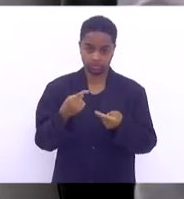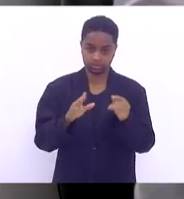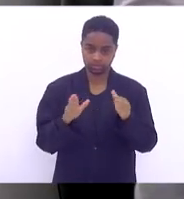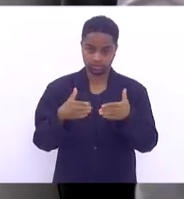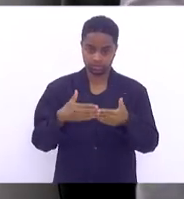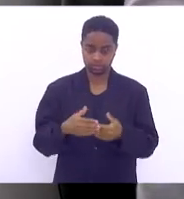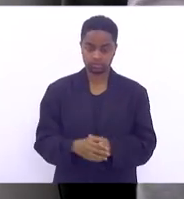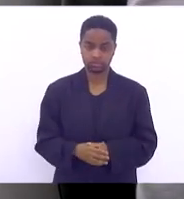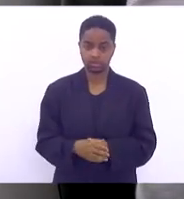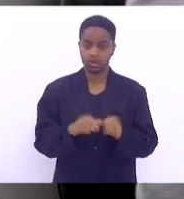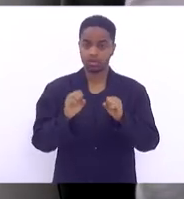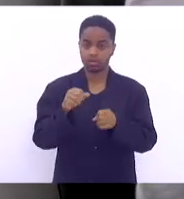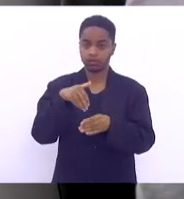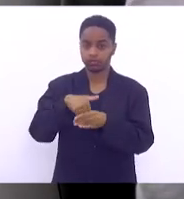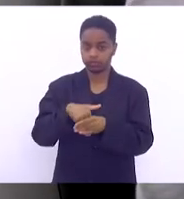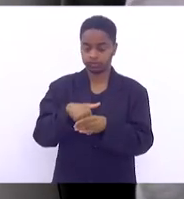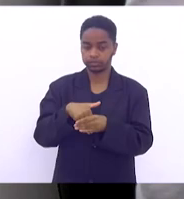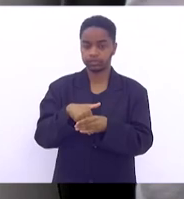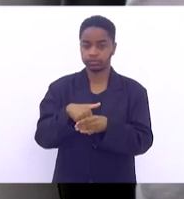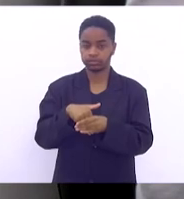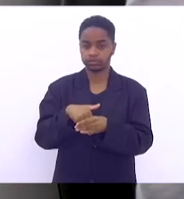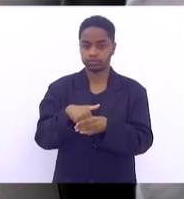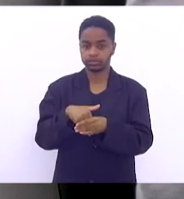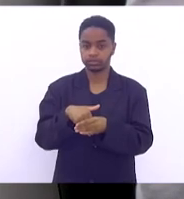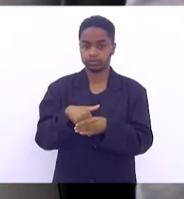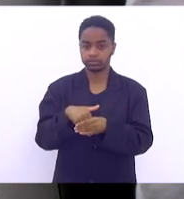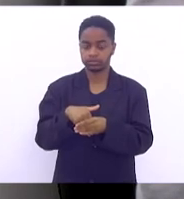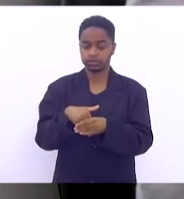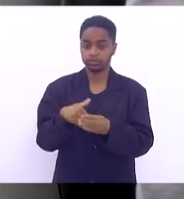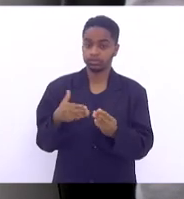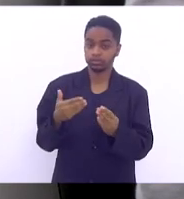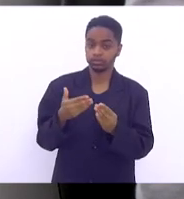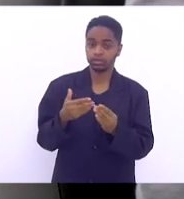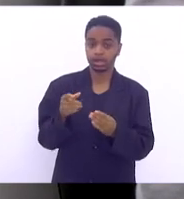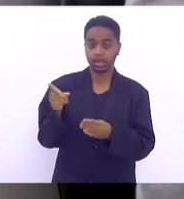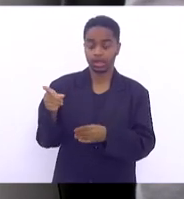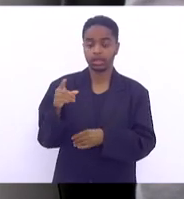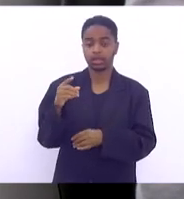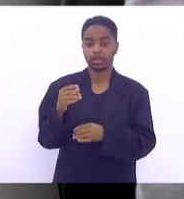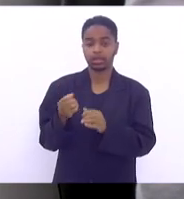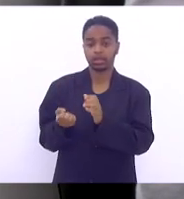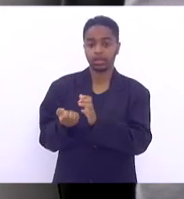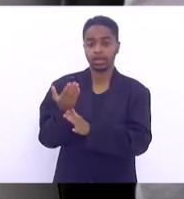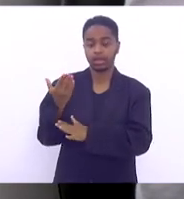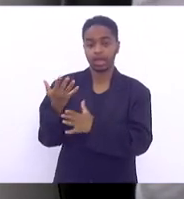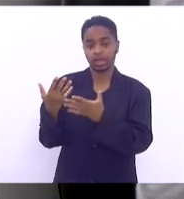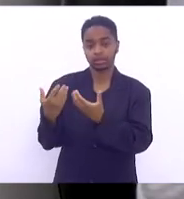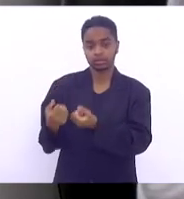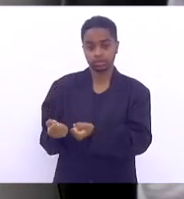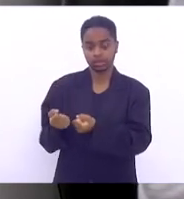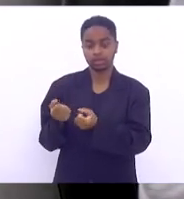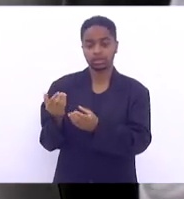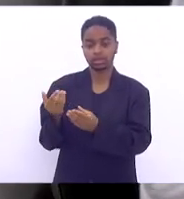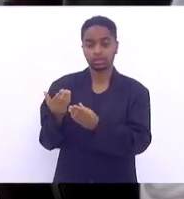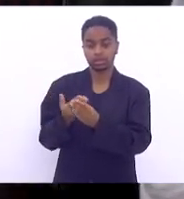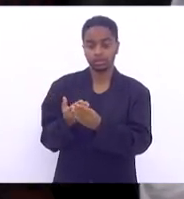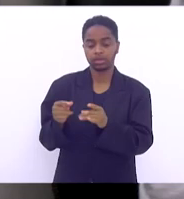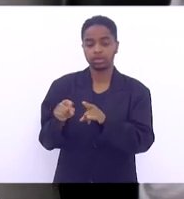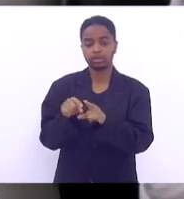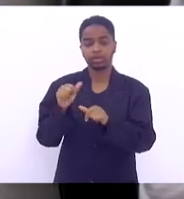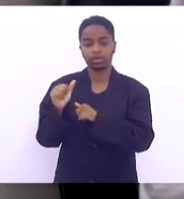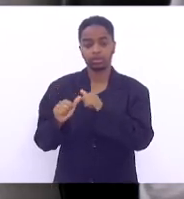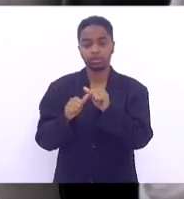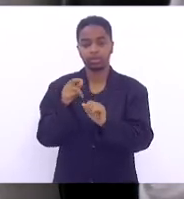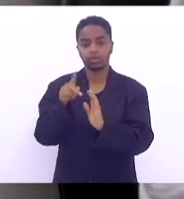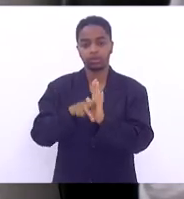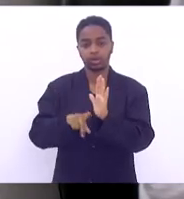discussão, em votação o recurso do autor pelo deferimento do recurso e transformação do projeto